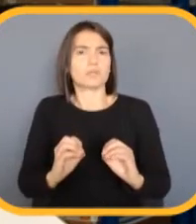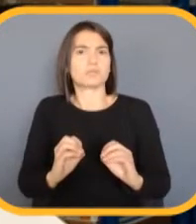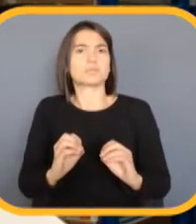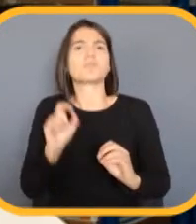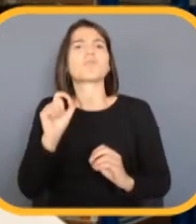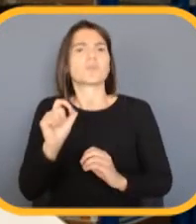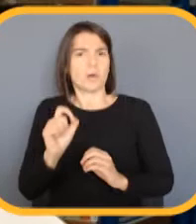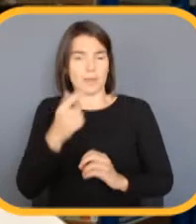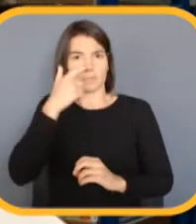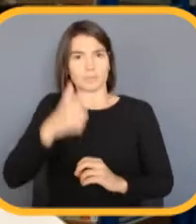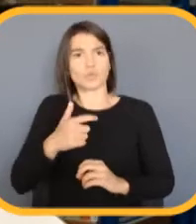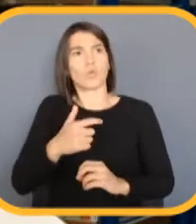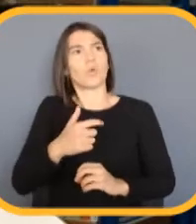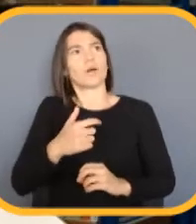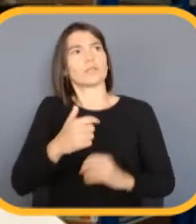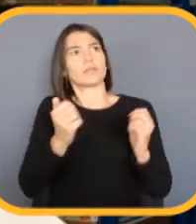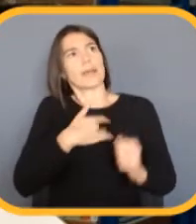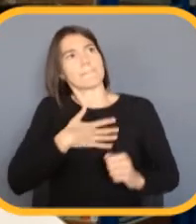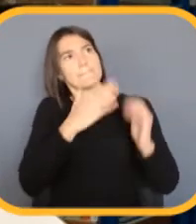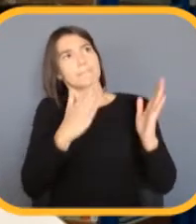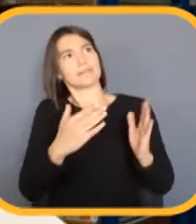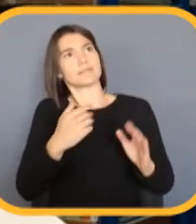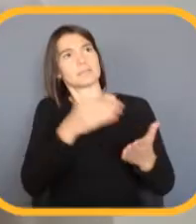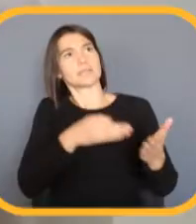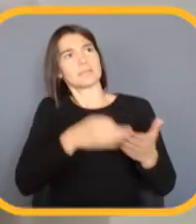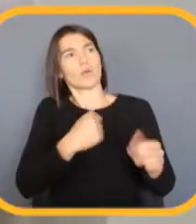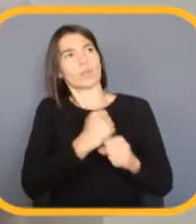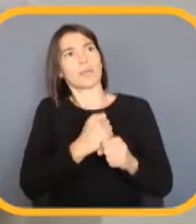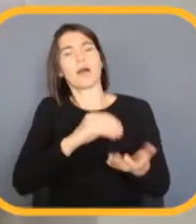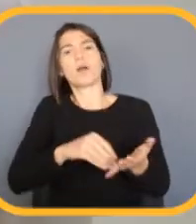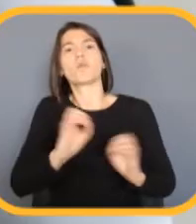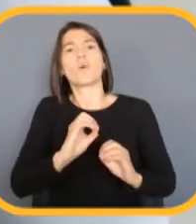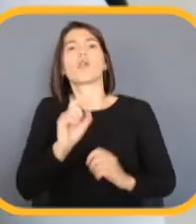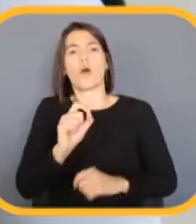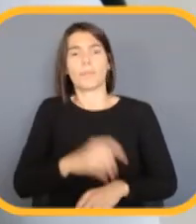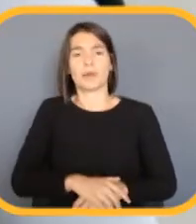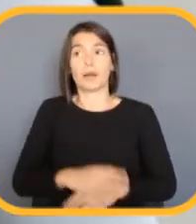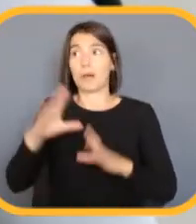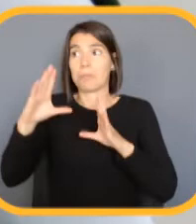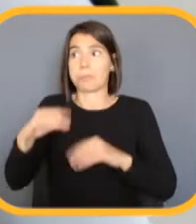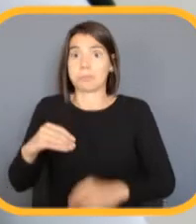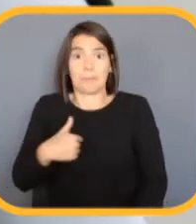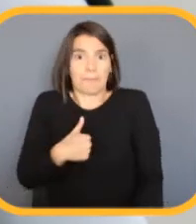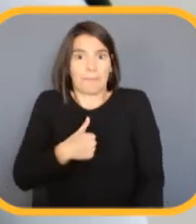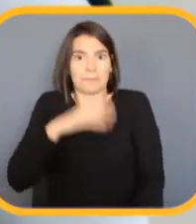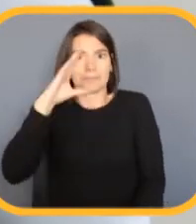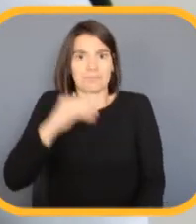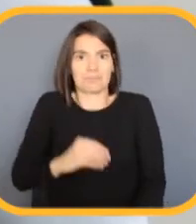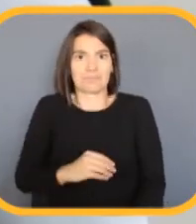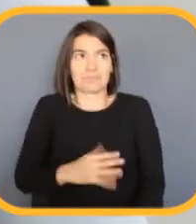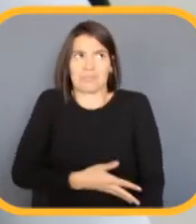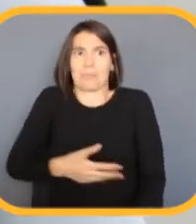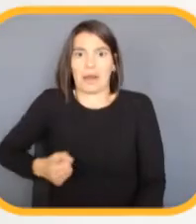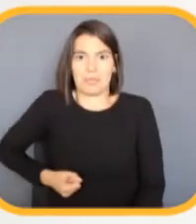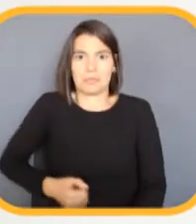de alguém que não tem um vínculo laboral com a entidade para a qual trabalha? Não sei. Não faço ideia. Vou